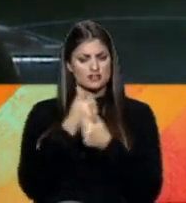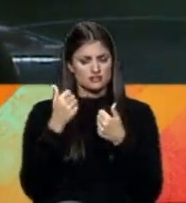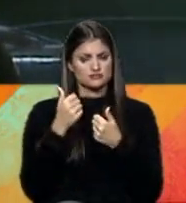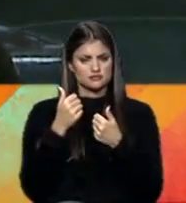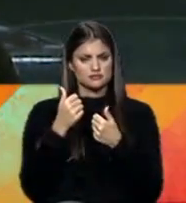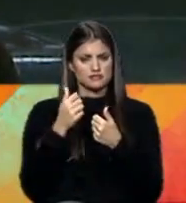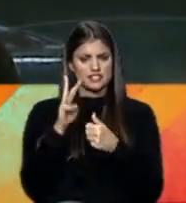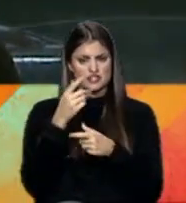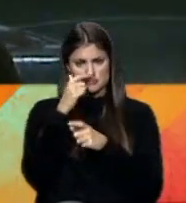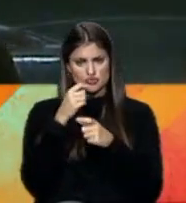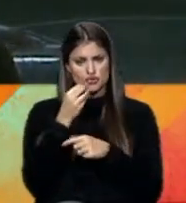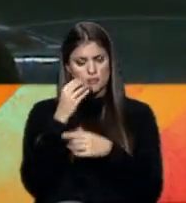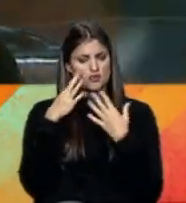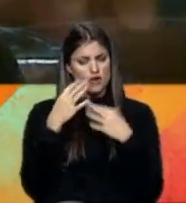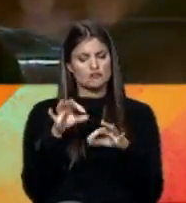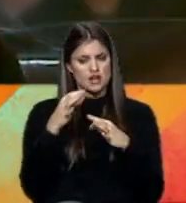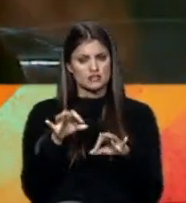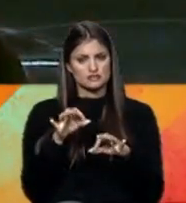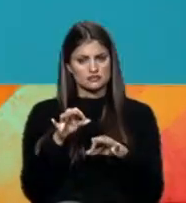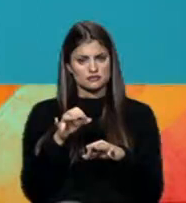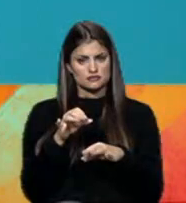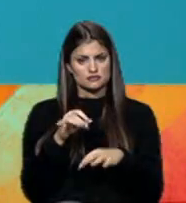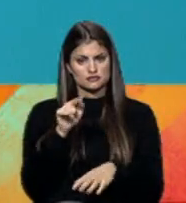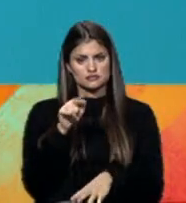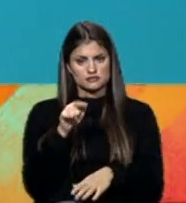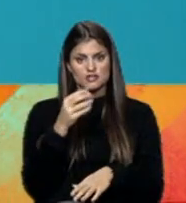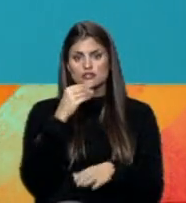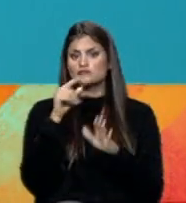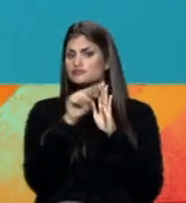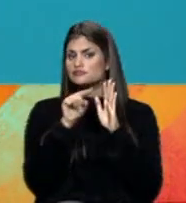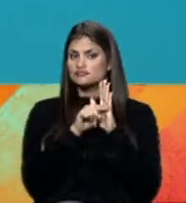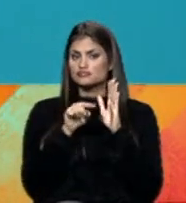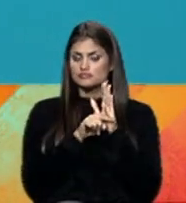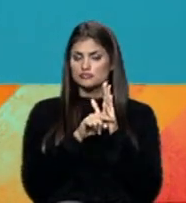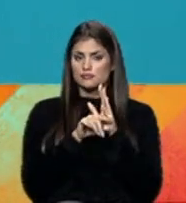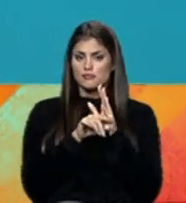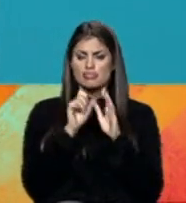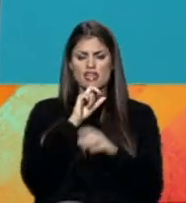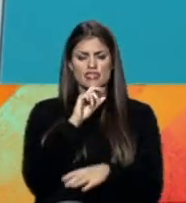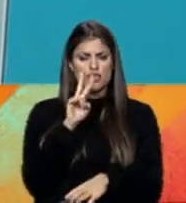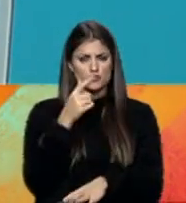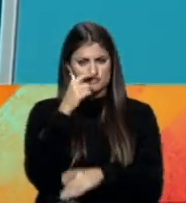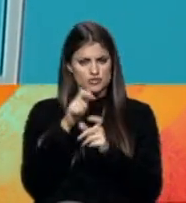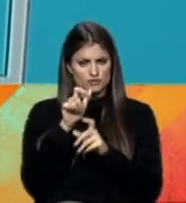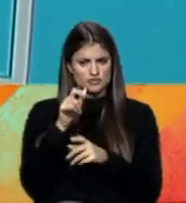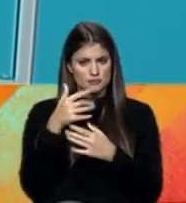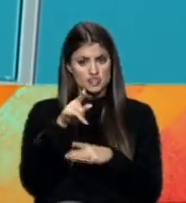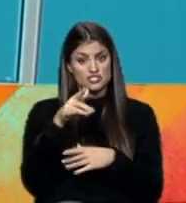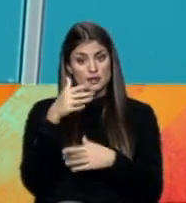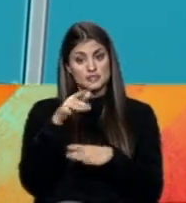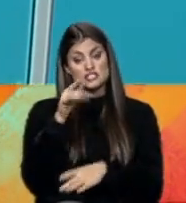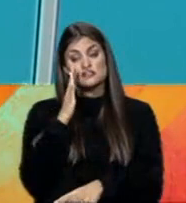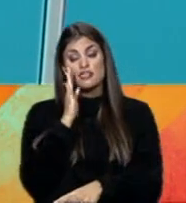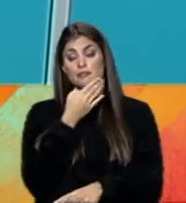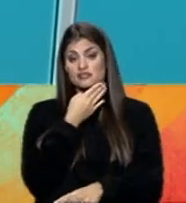comam normal, é isso? Não, as quantidades que estão na receita são para duas pessoas. Sim, mas olha que isso é muito substancial. Isso é substancial porque